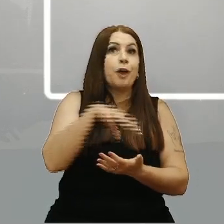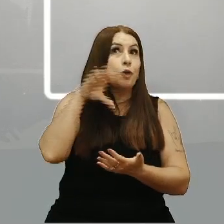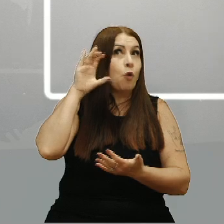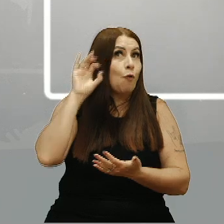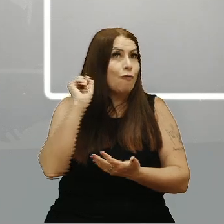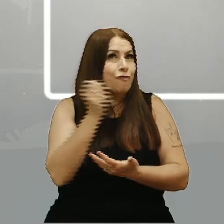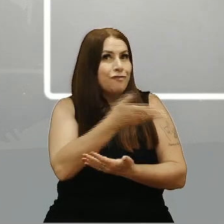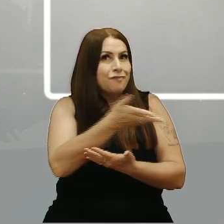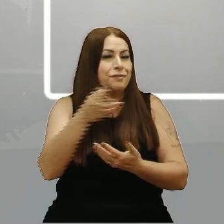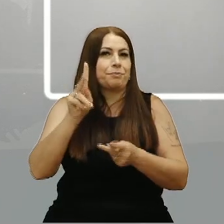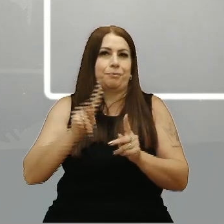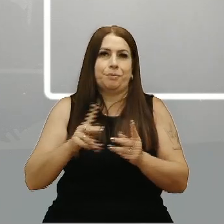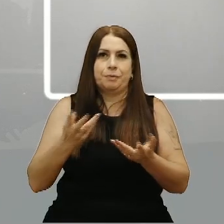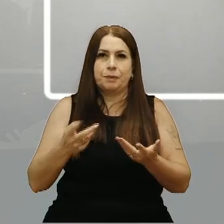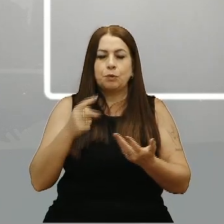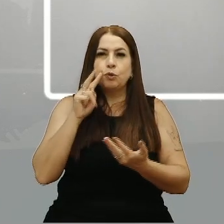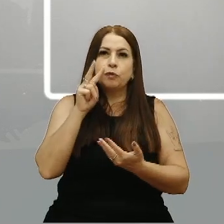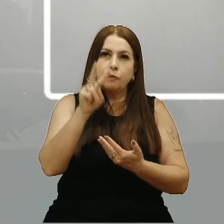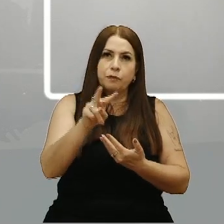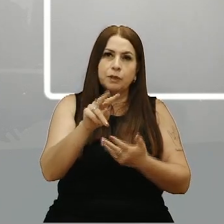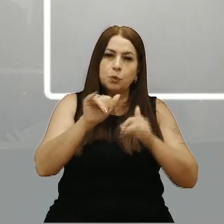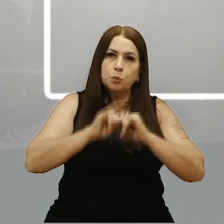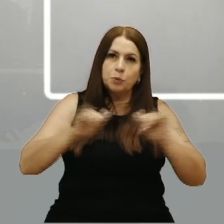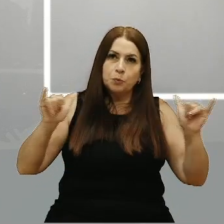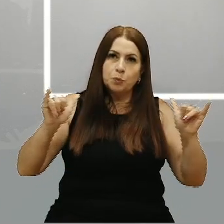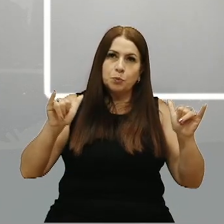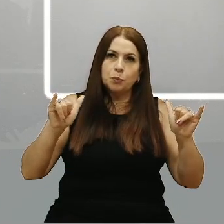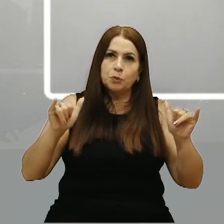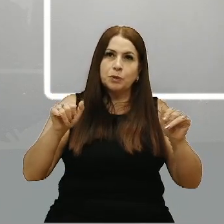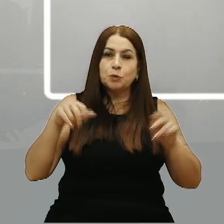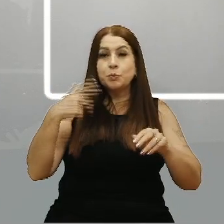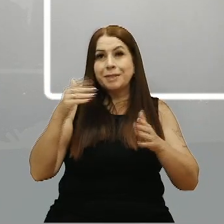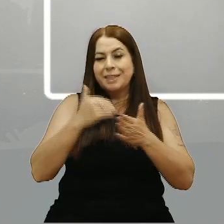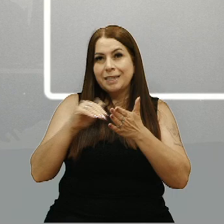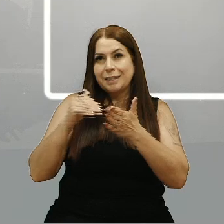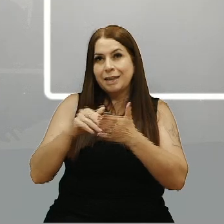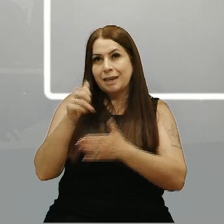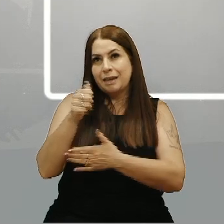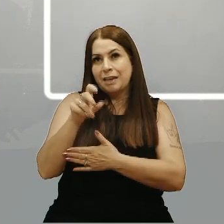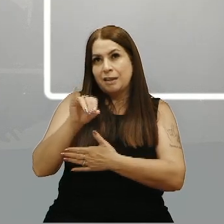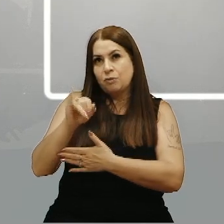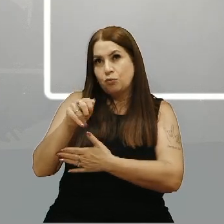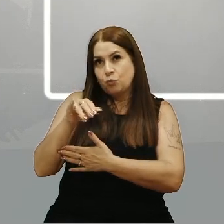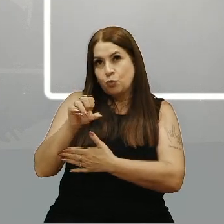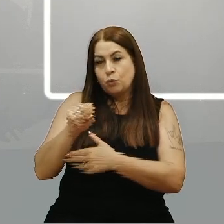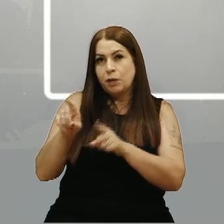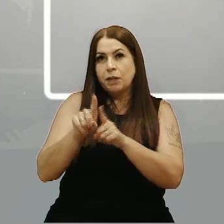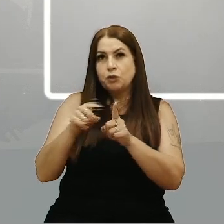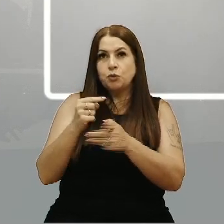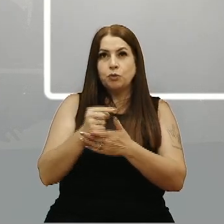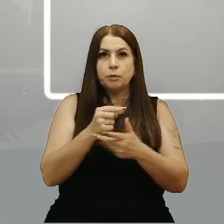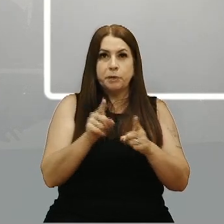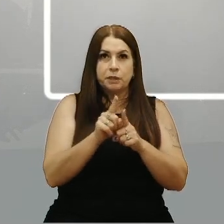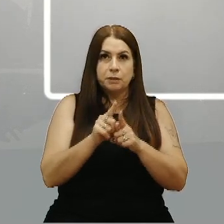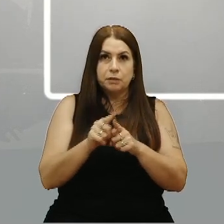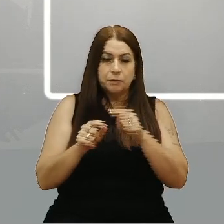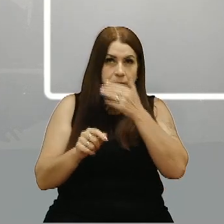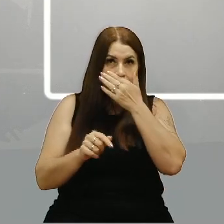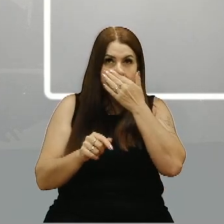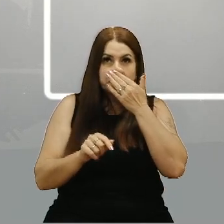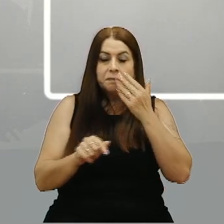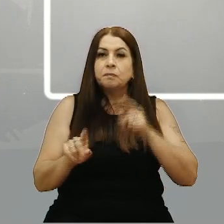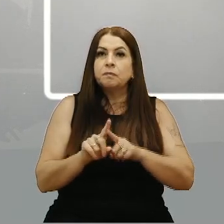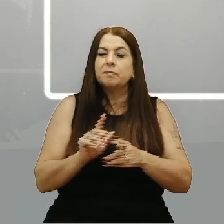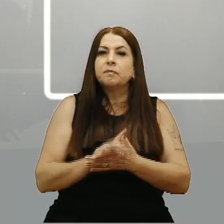pessoas. Quando eu vi o anúncio dos adjuntos, eu confesso que eu me surpreendi, né?